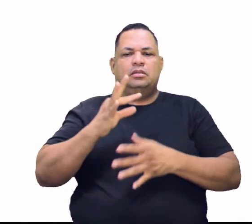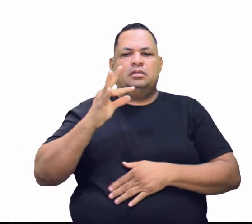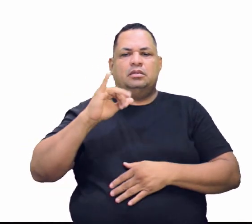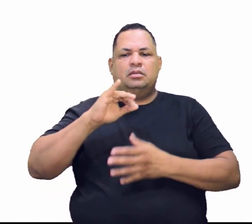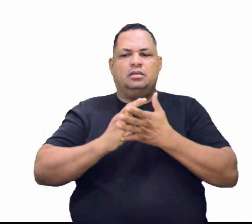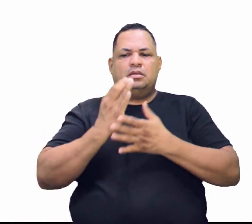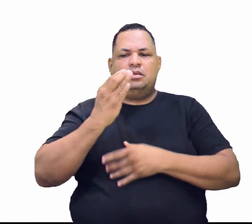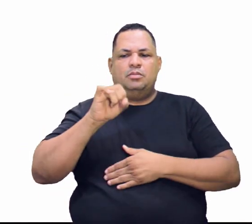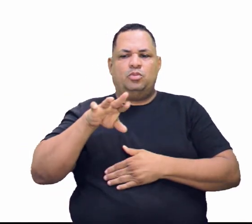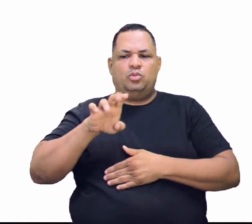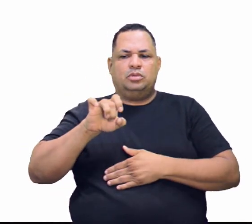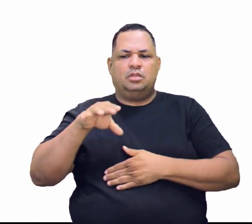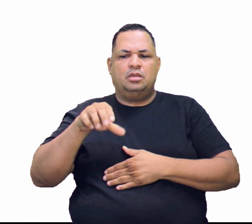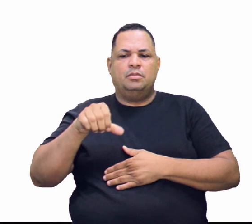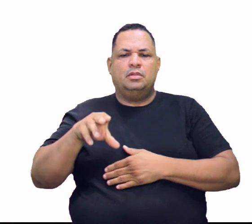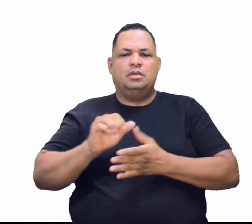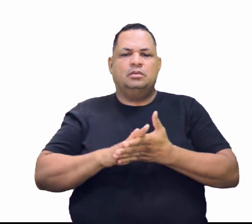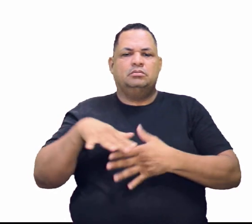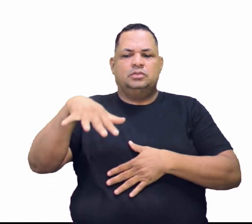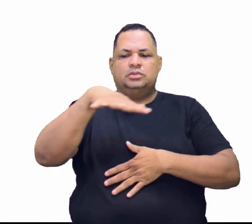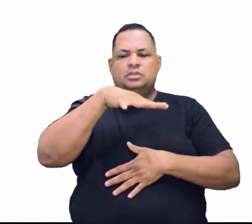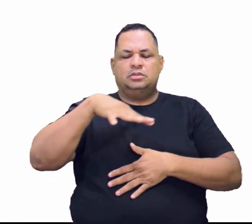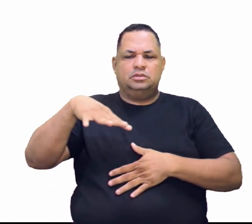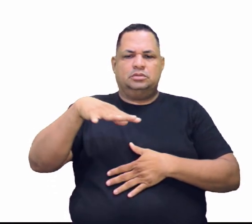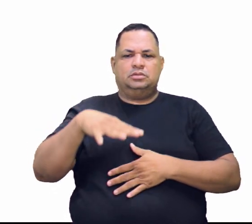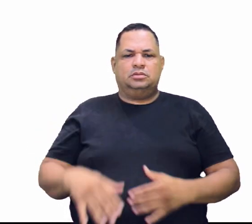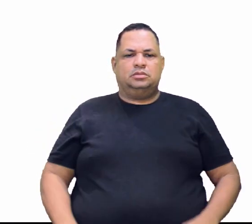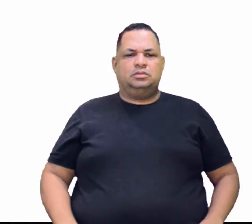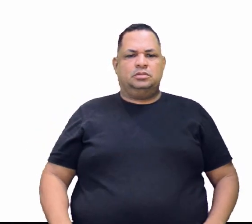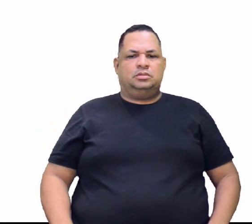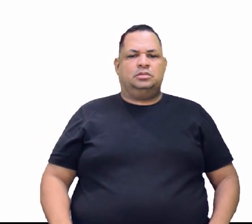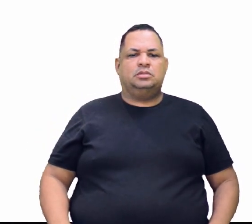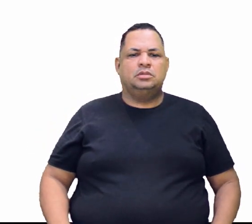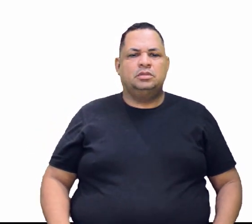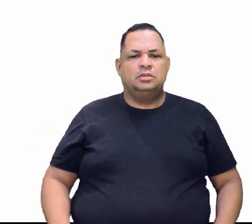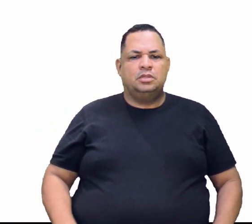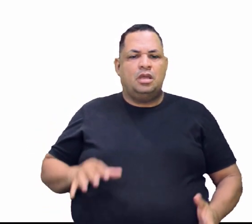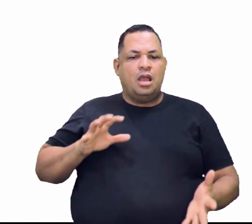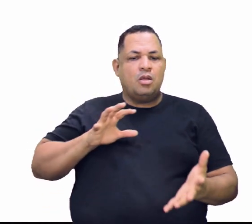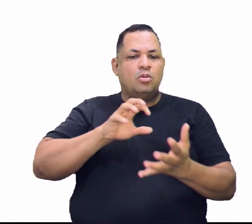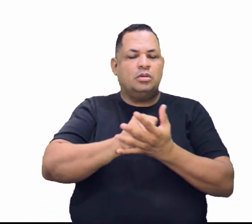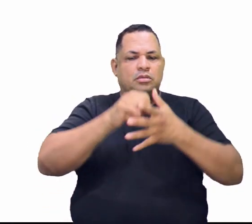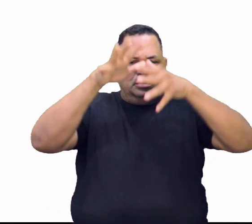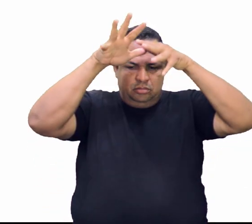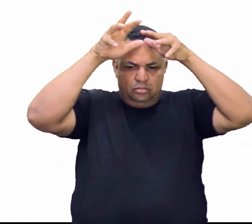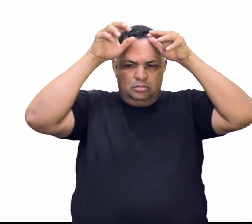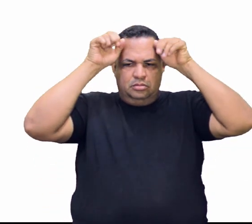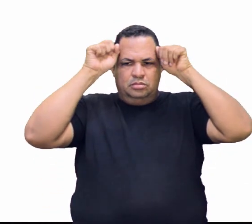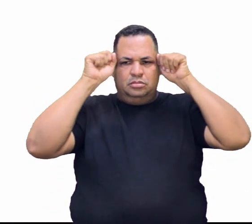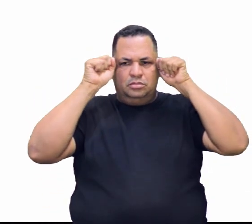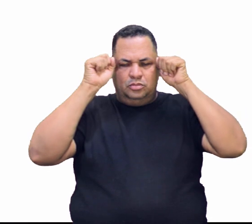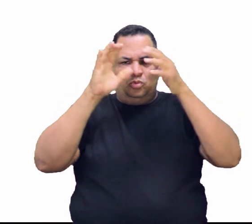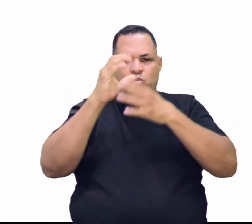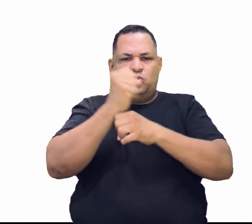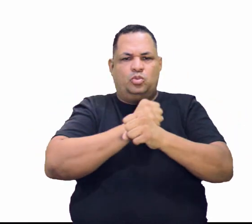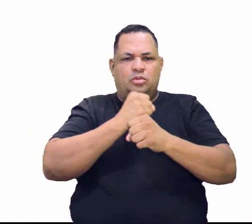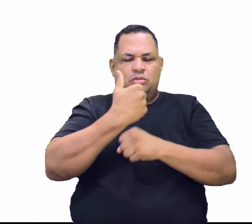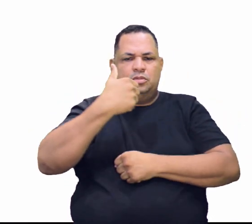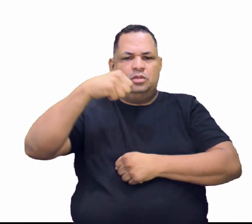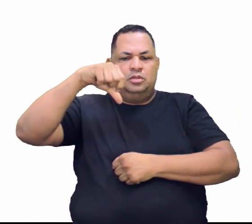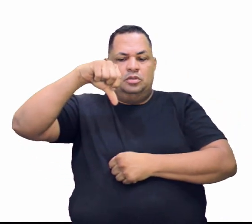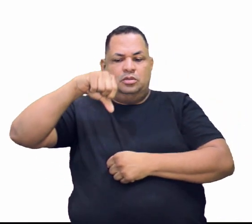Tapauá, Canutama, essa região, tá bom? Então, a conquista do Acre em